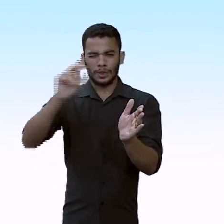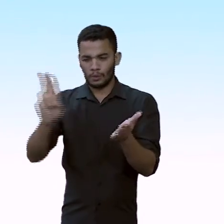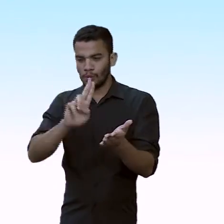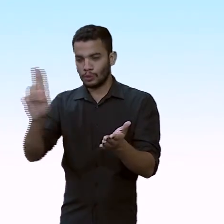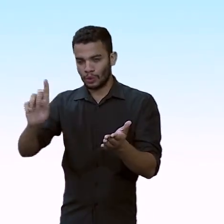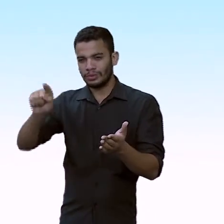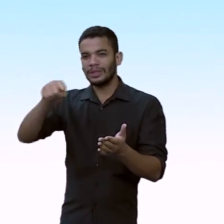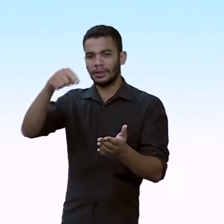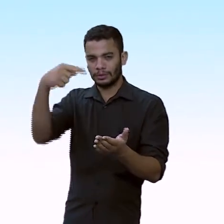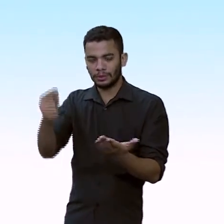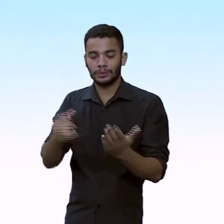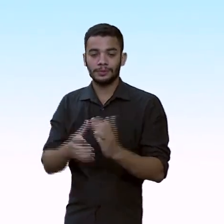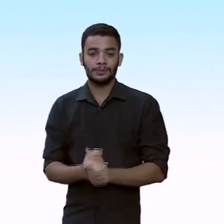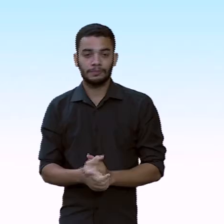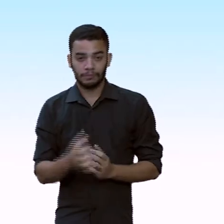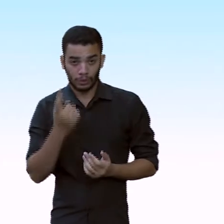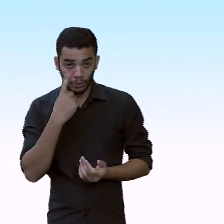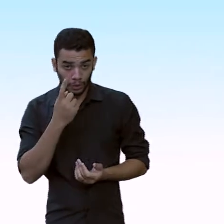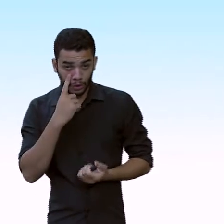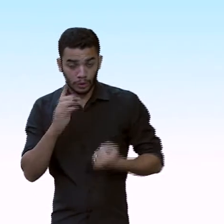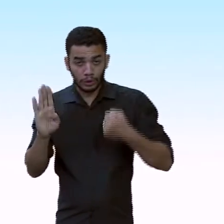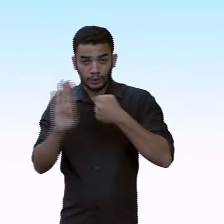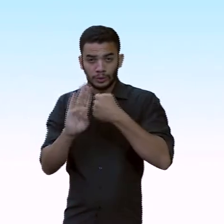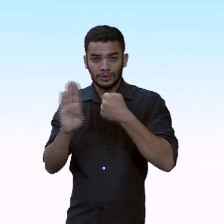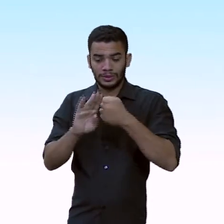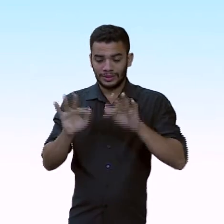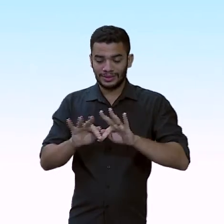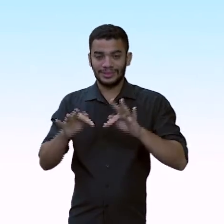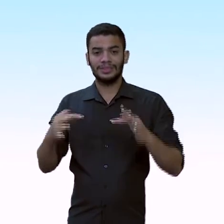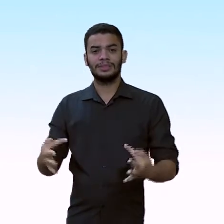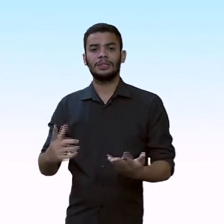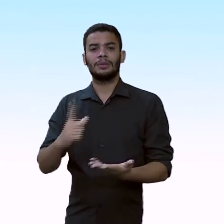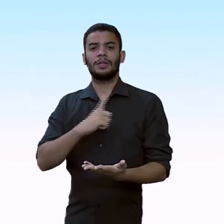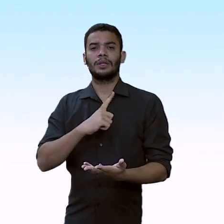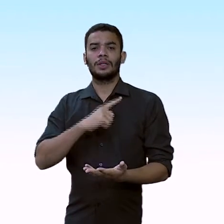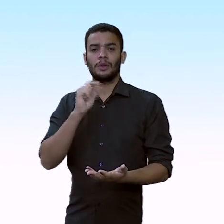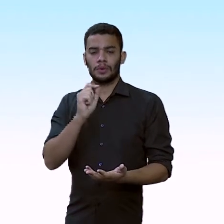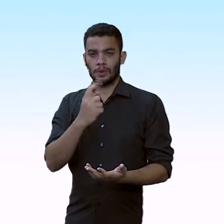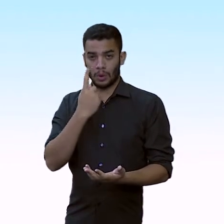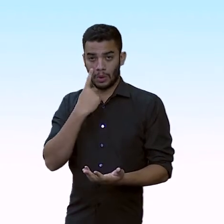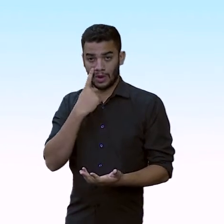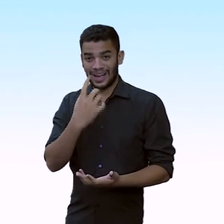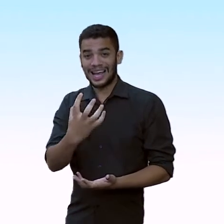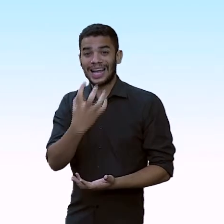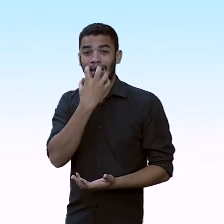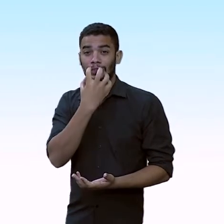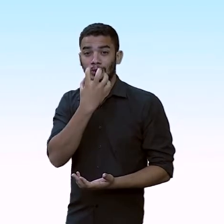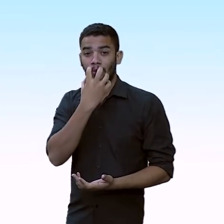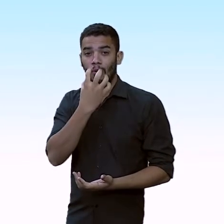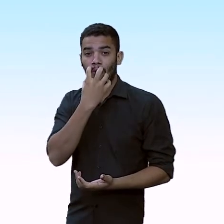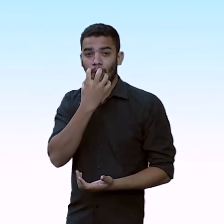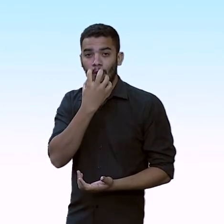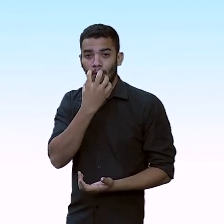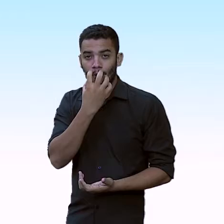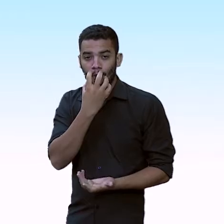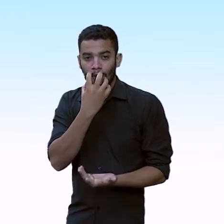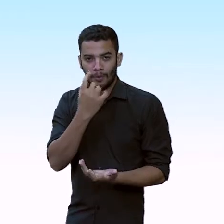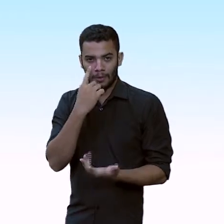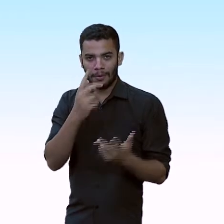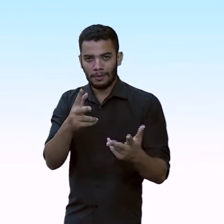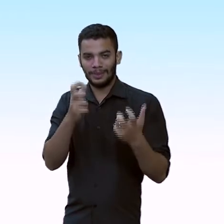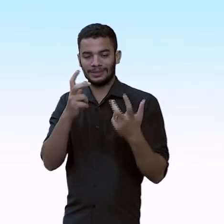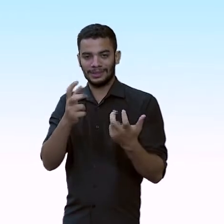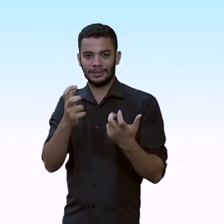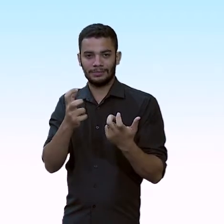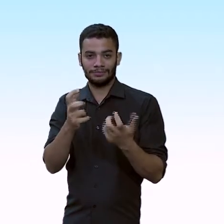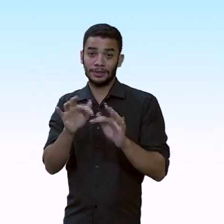simples, eles são formados por apenas uma palavra, lembra? Nosso exemplo é cachorro. E os substantivos